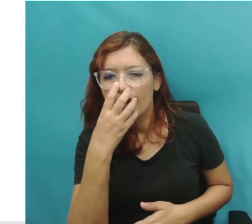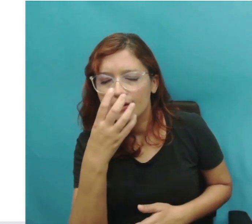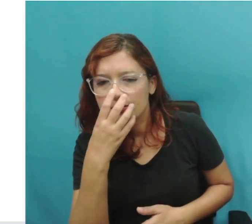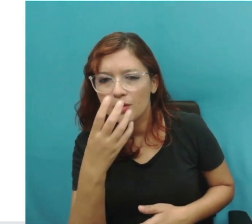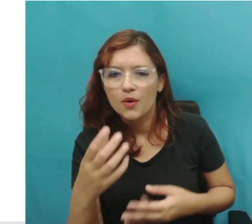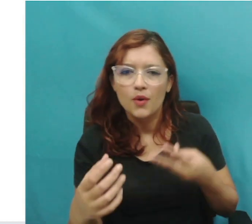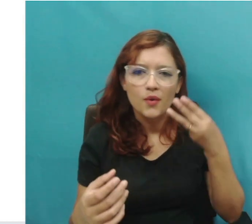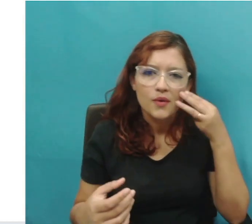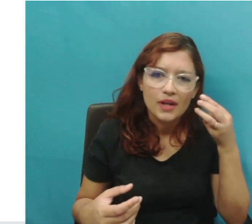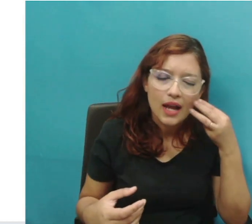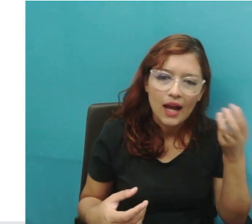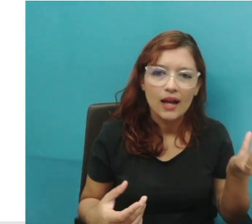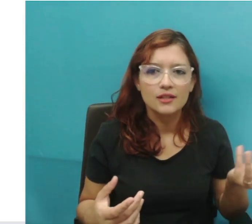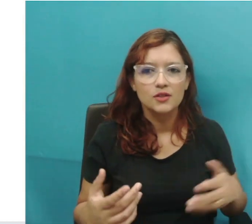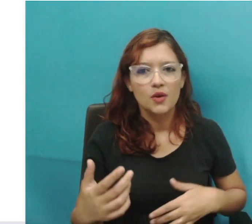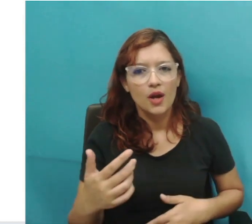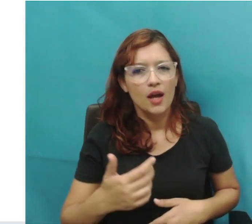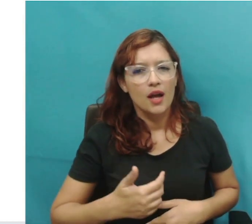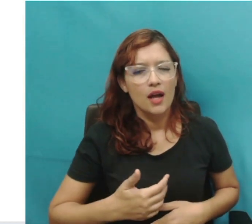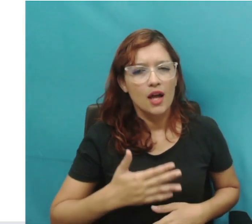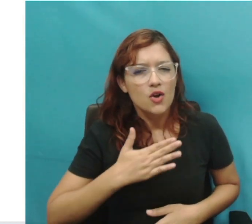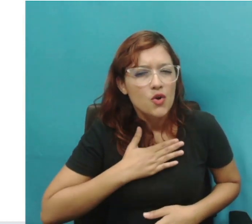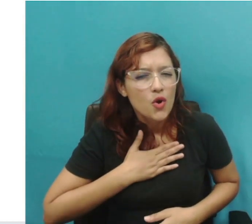Por exemplo, eu poderia falar, né?